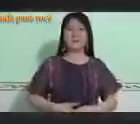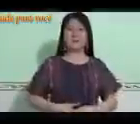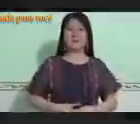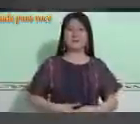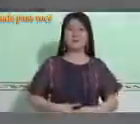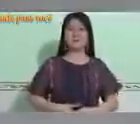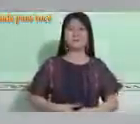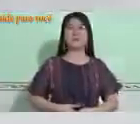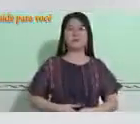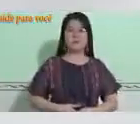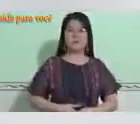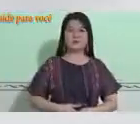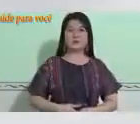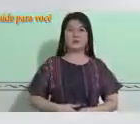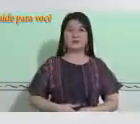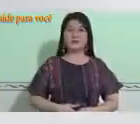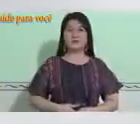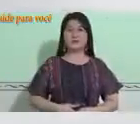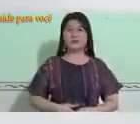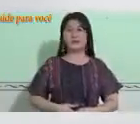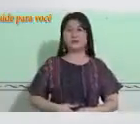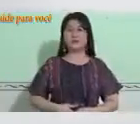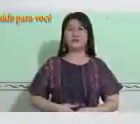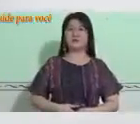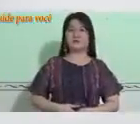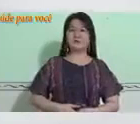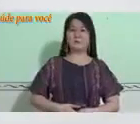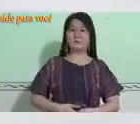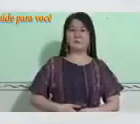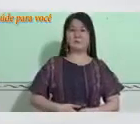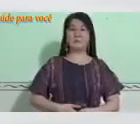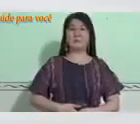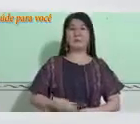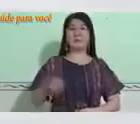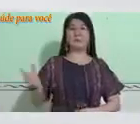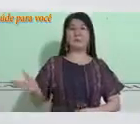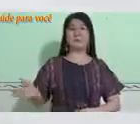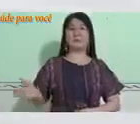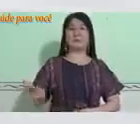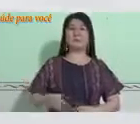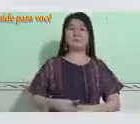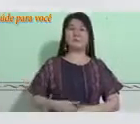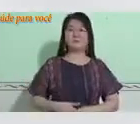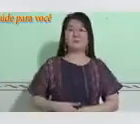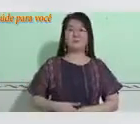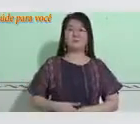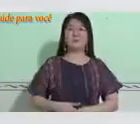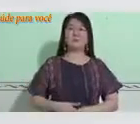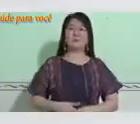Dessa forma, a cura da enxaqueca depende da sua causa, podendo ser difícil para a pessoa identificar o